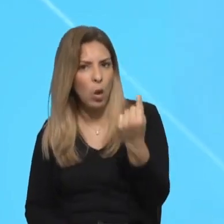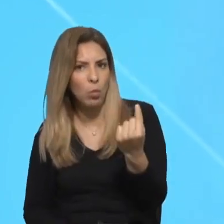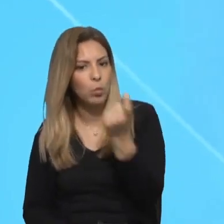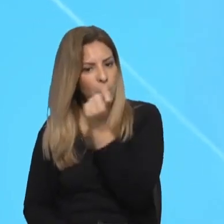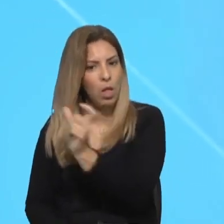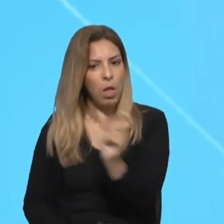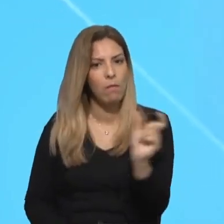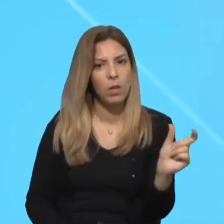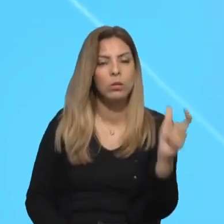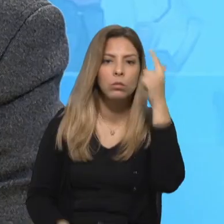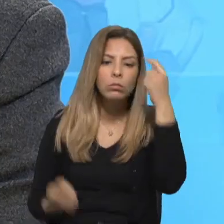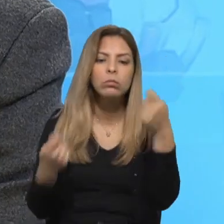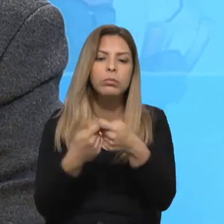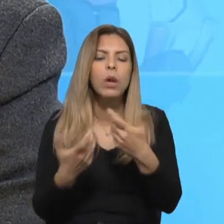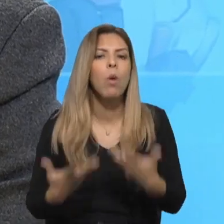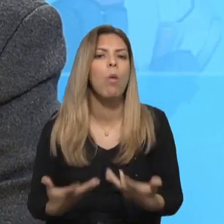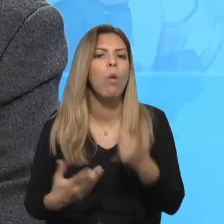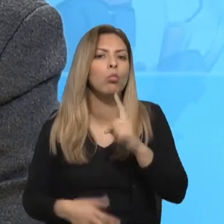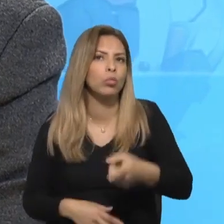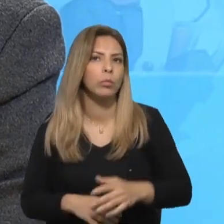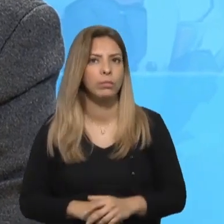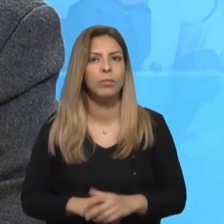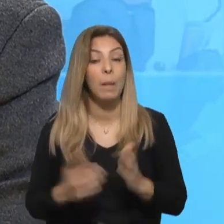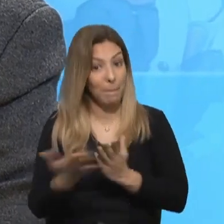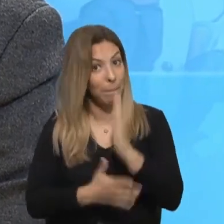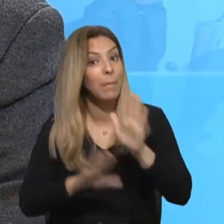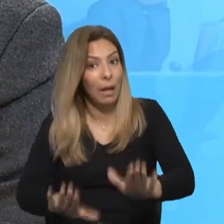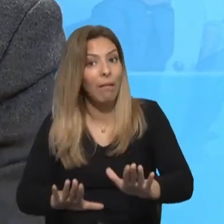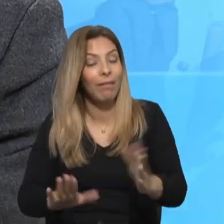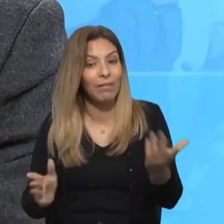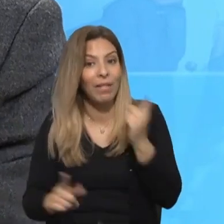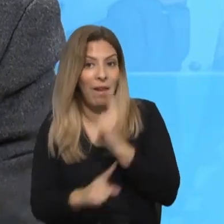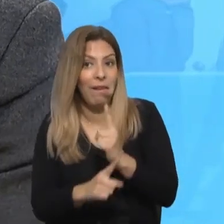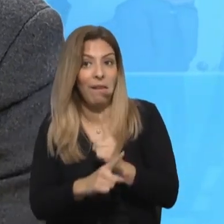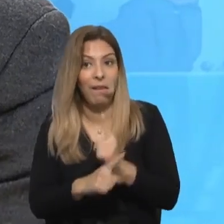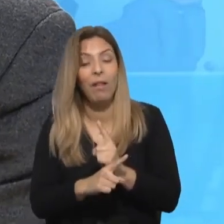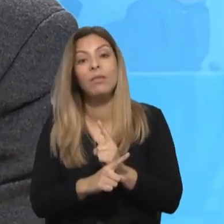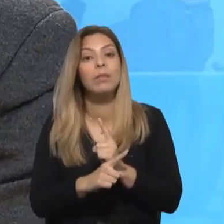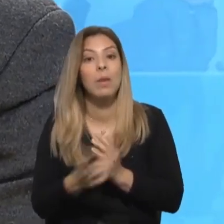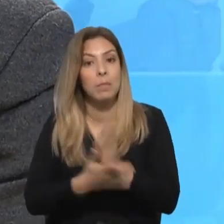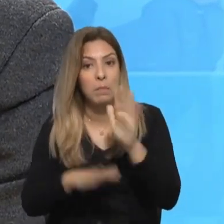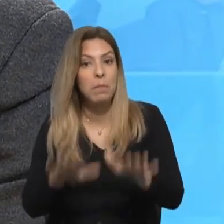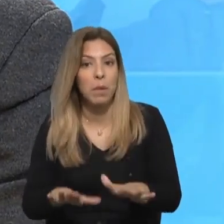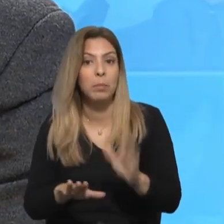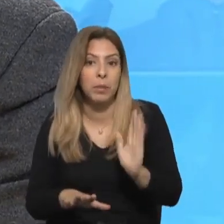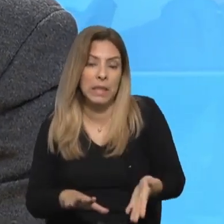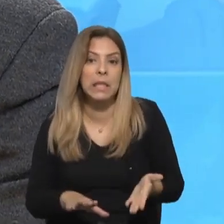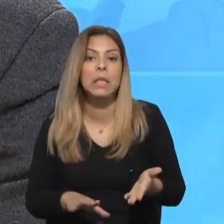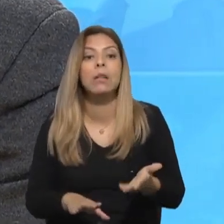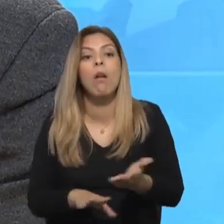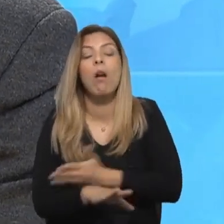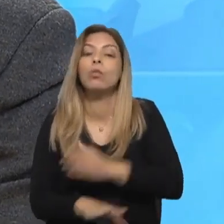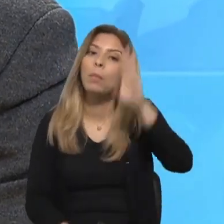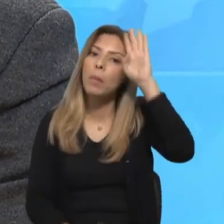ser conjugados agora? Eu creio que devem ser mantidos na perfeita articulação como o Papa definiu. Aliás,